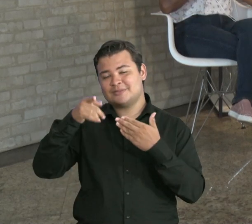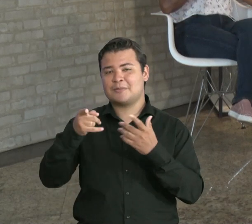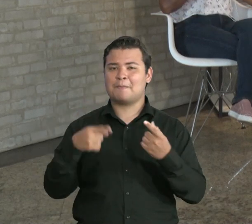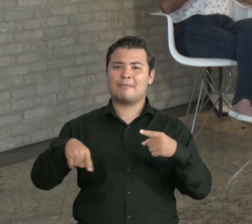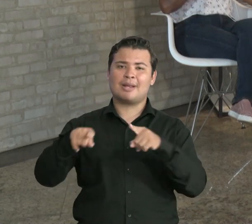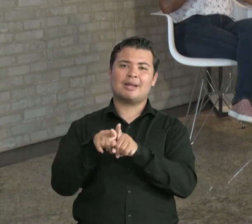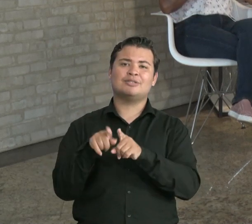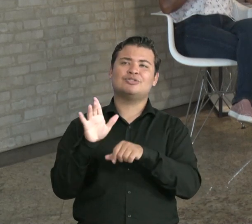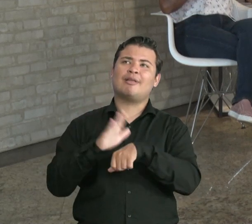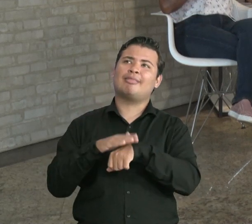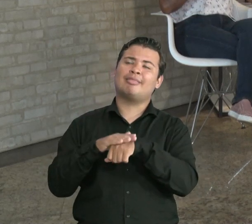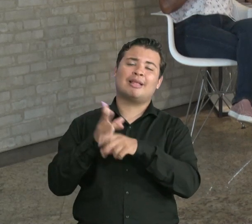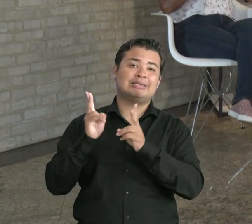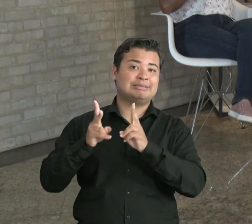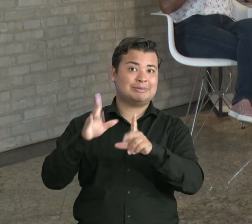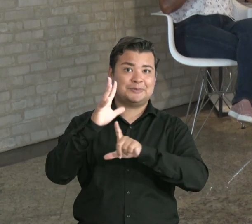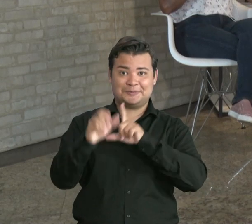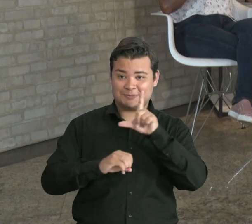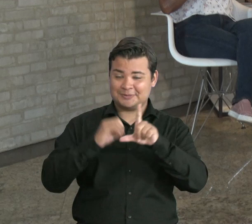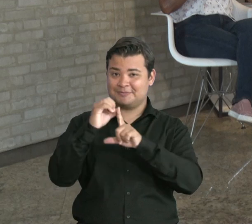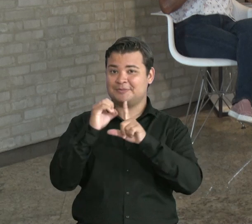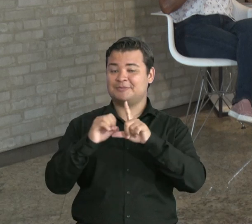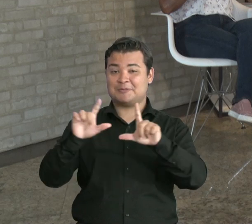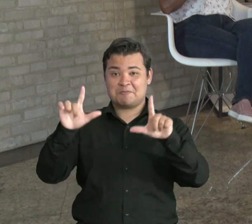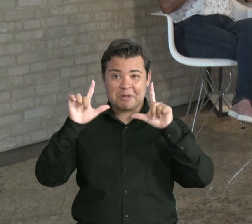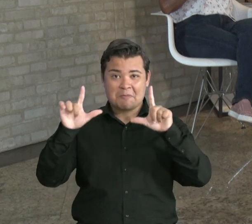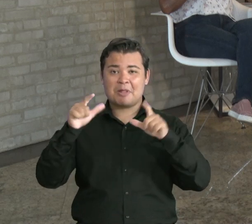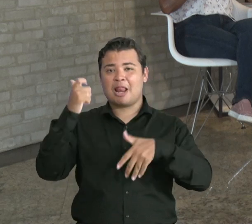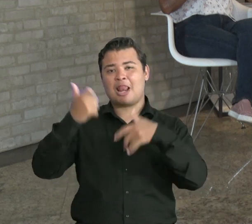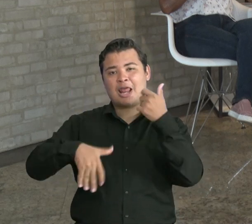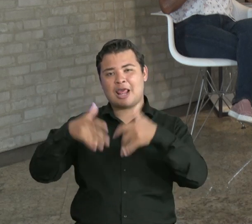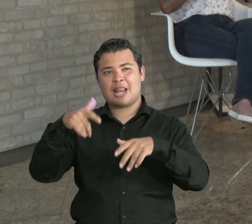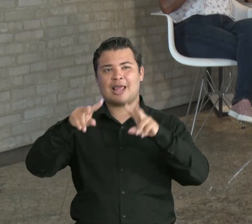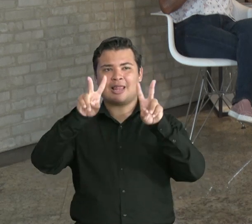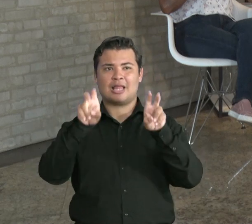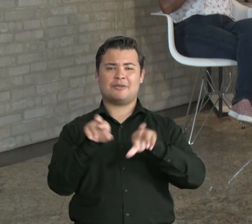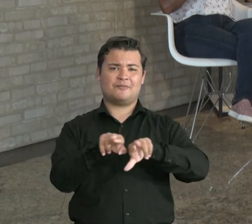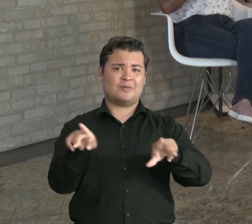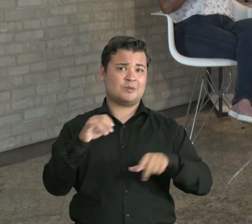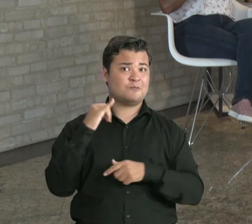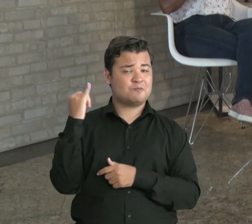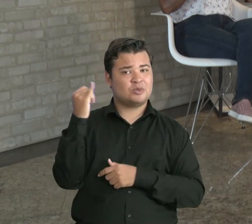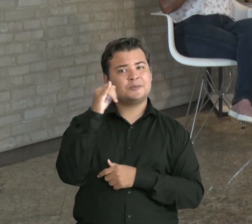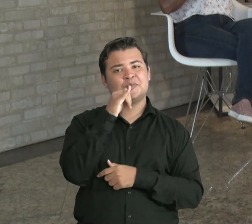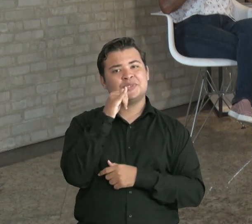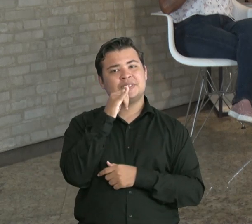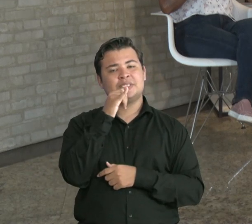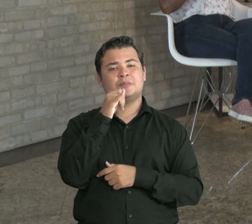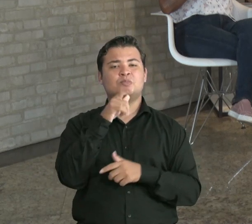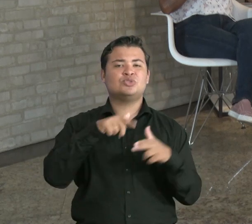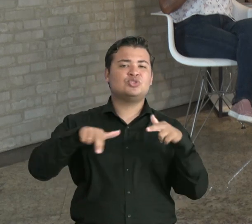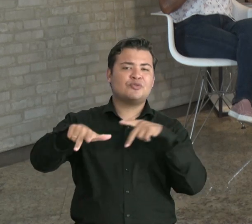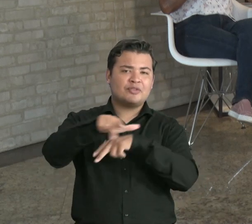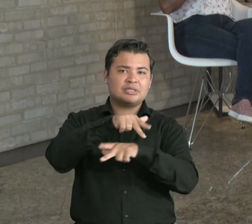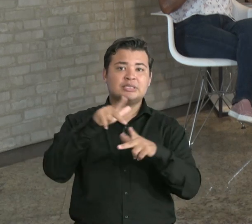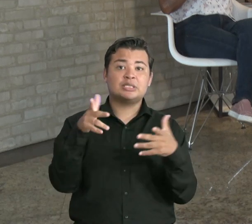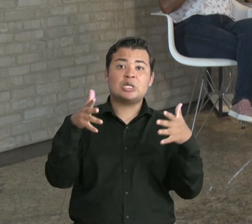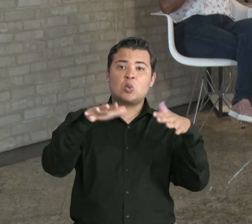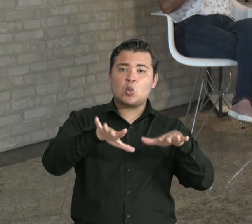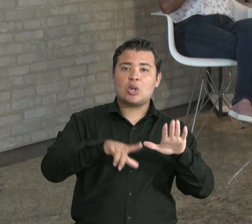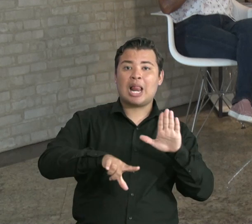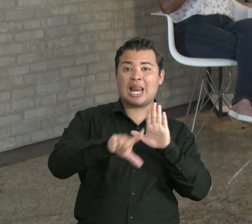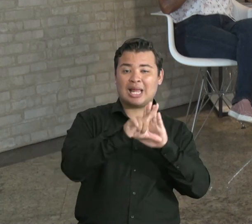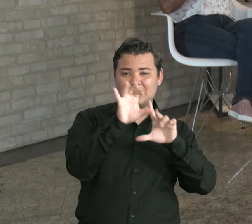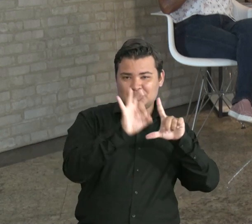tanto tempo no Mundo UFG, sempre falando de pautas também muito relevantes, né, como diversidade, inclusão, lei de cotas. Muito